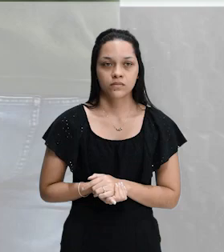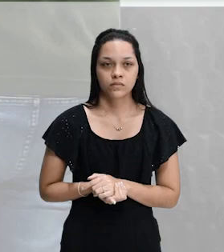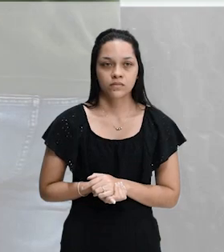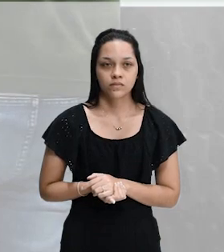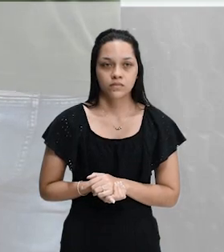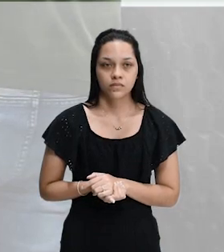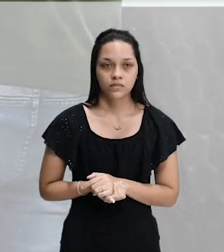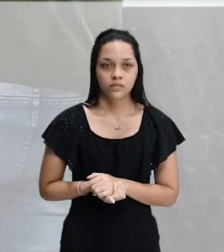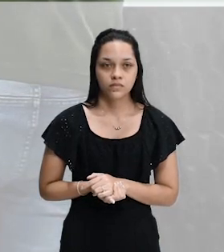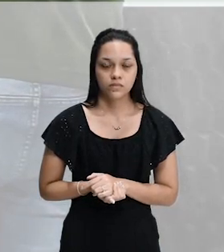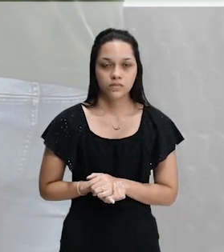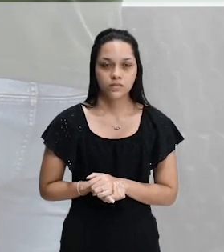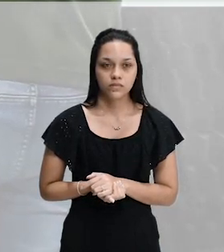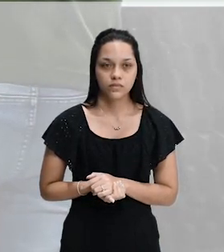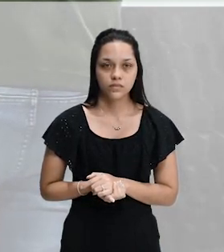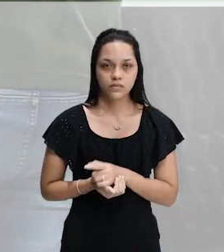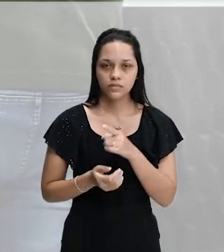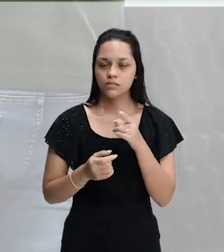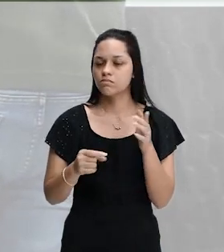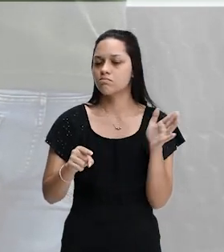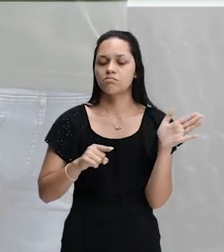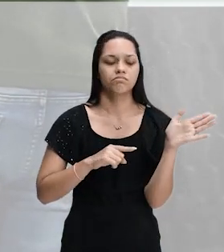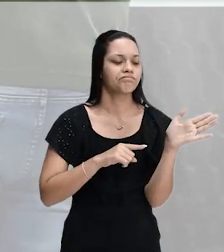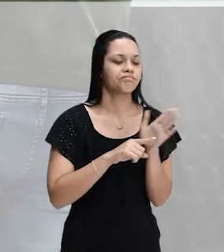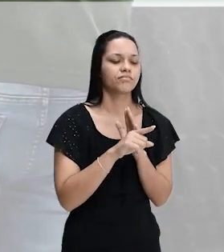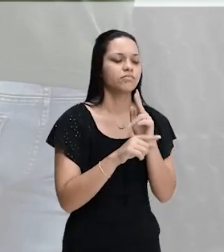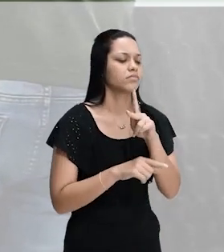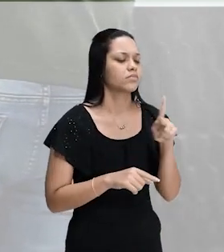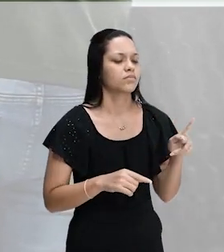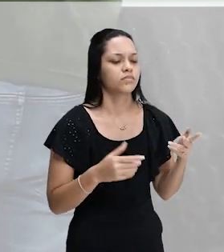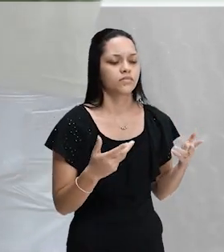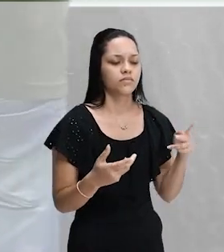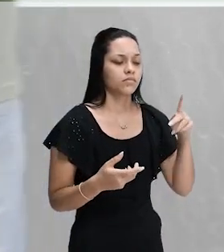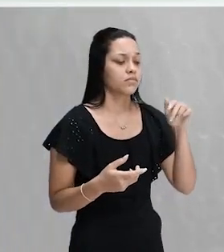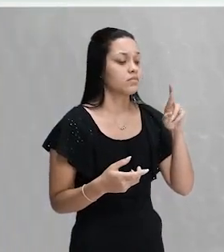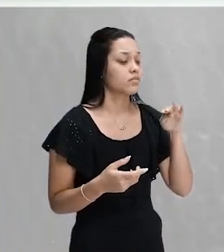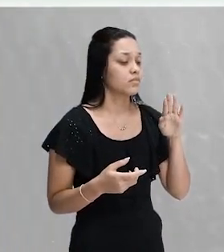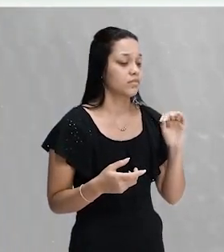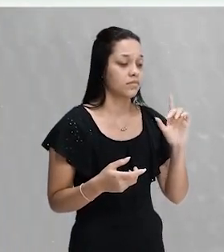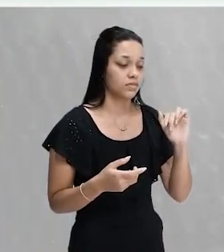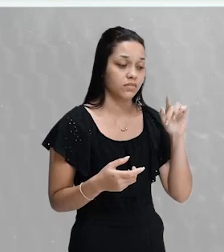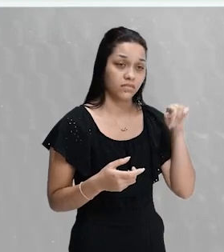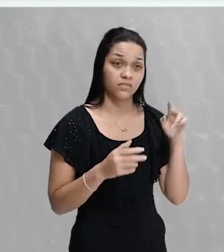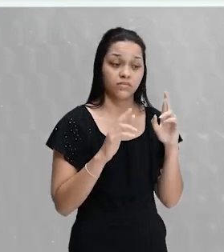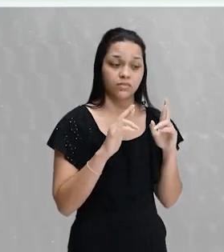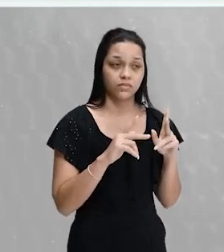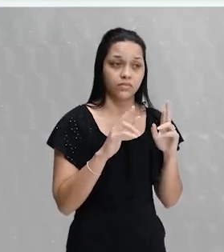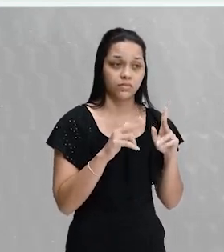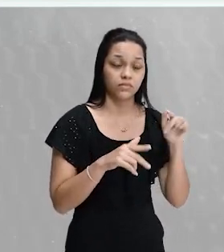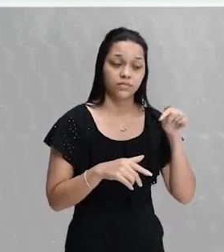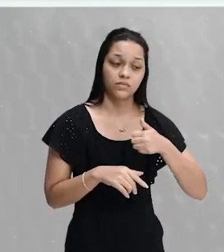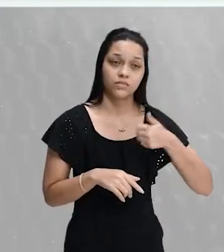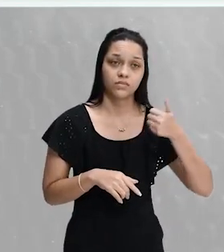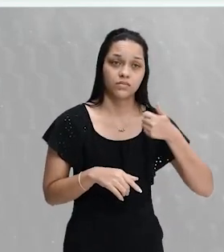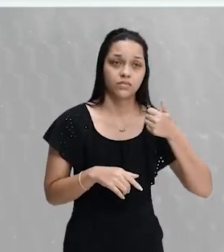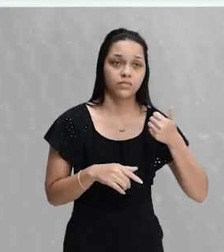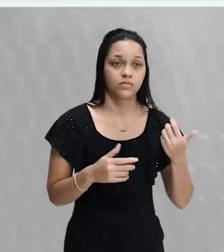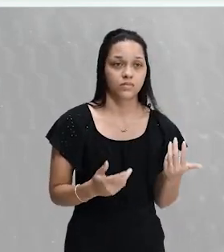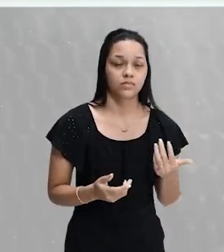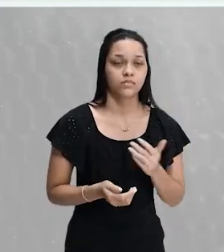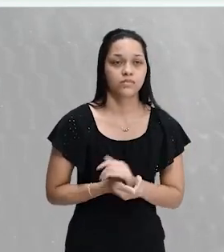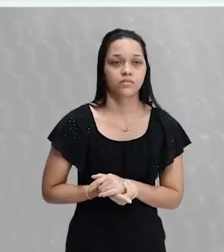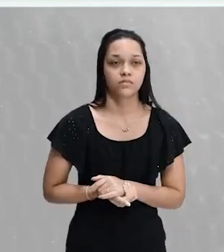Aí você questiona, né, professor? Mas essa parábola aí, ela é diferente desse primeiro exemplo,